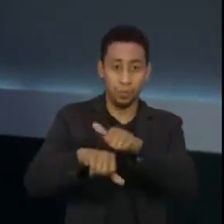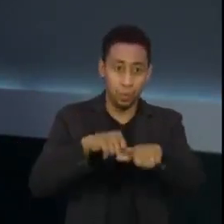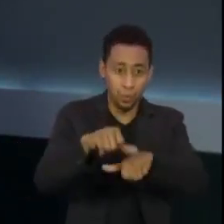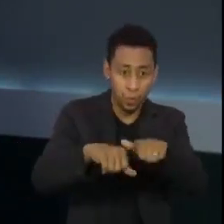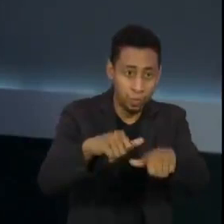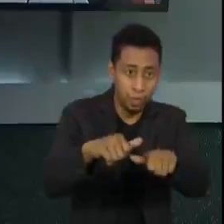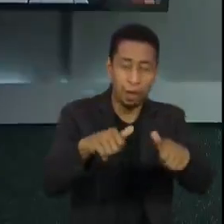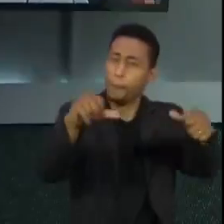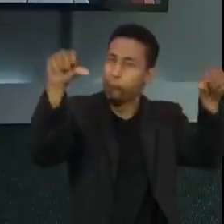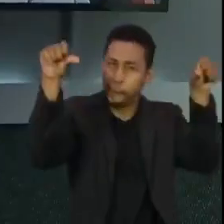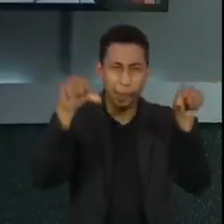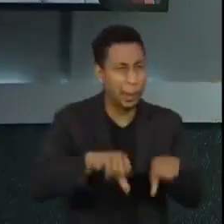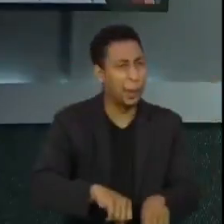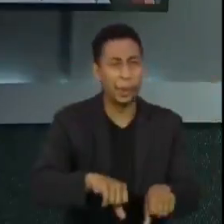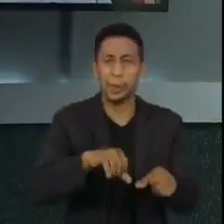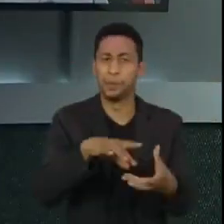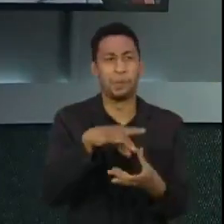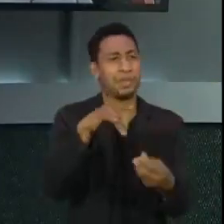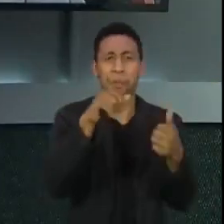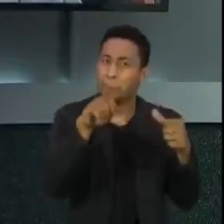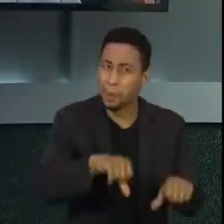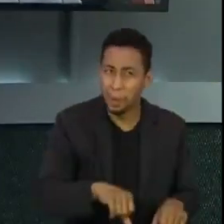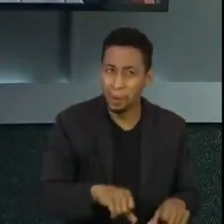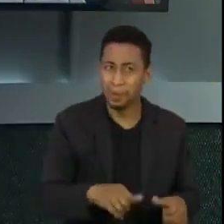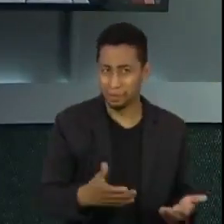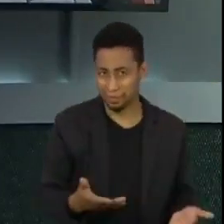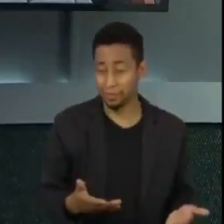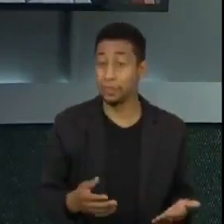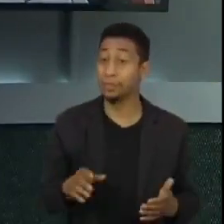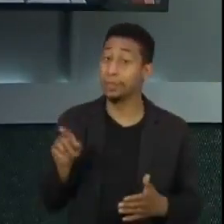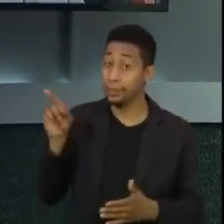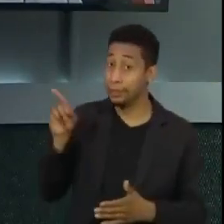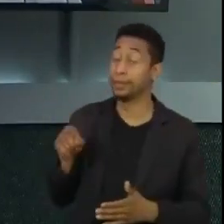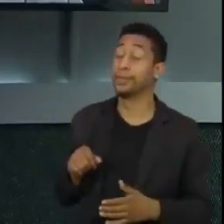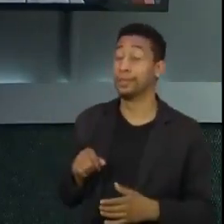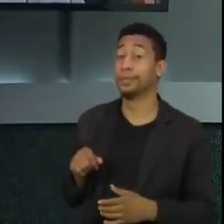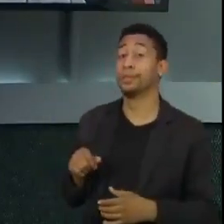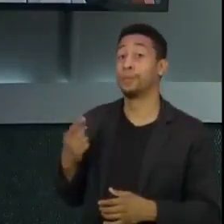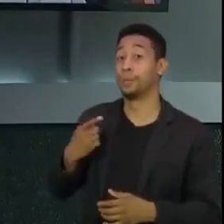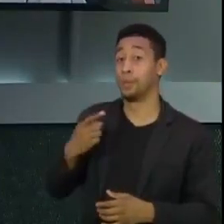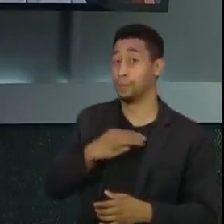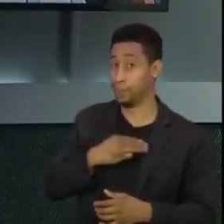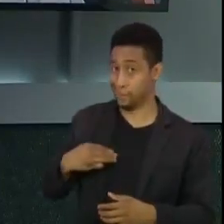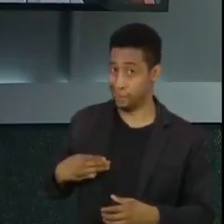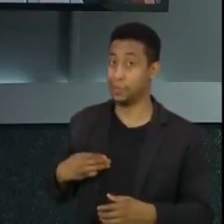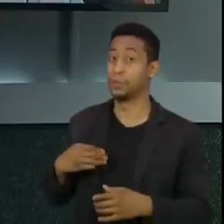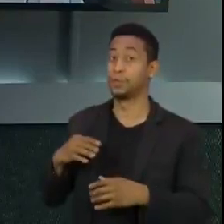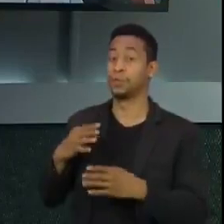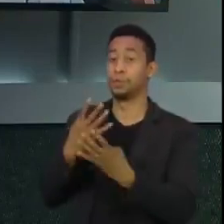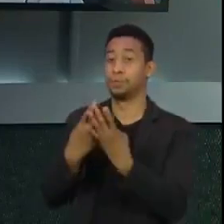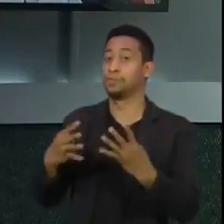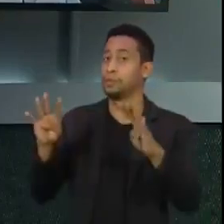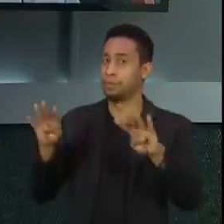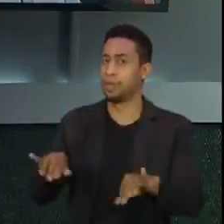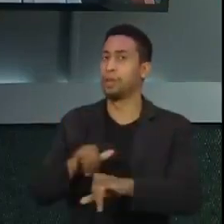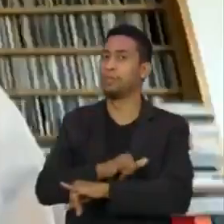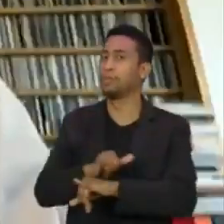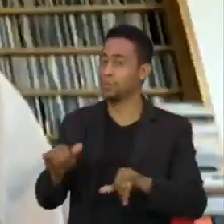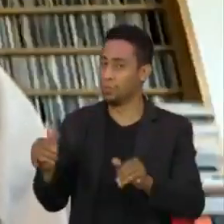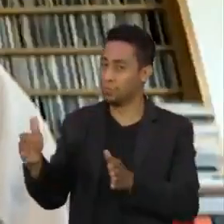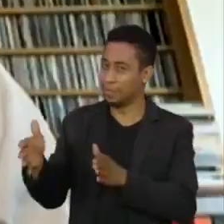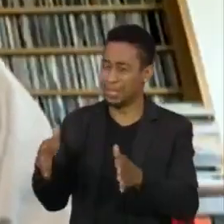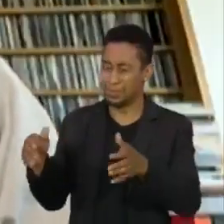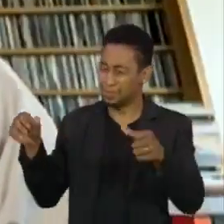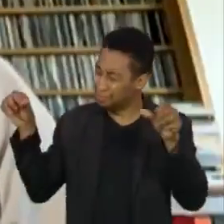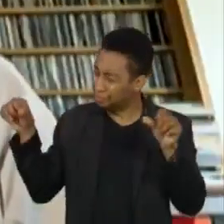outros, continua valendo? Olha, sem dúvida nenhuma. E eu acho que o Churchill disse isso numa circunstância bastante grave,